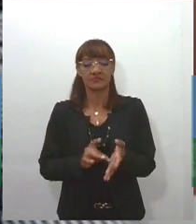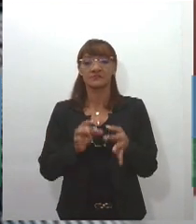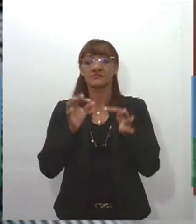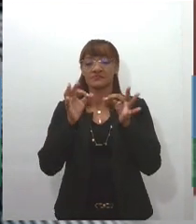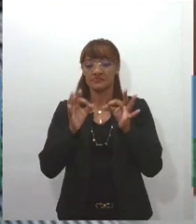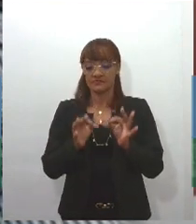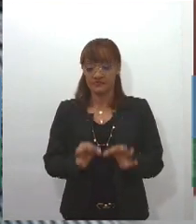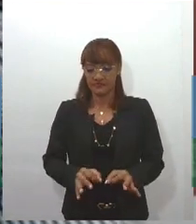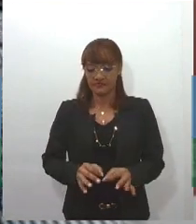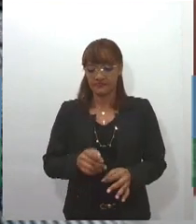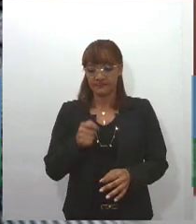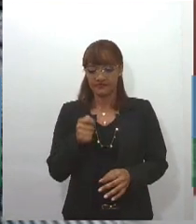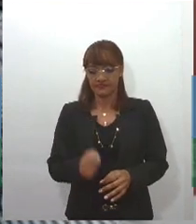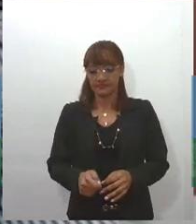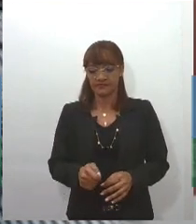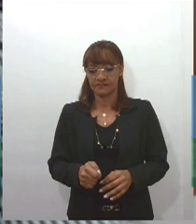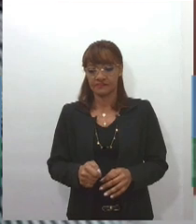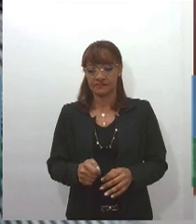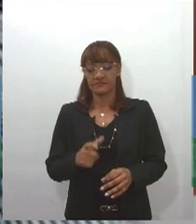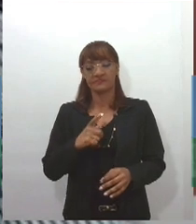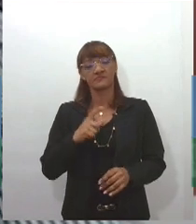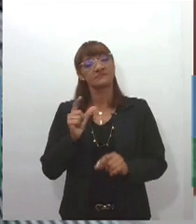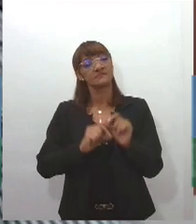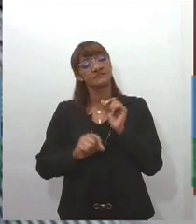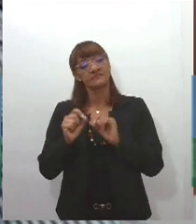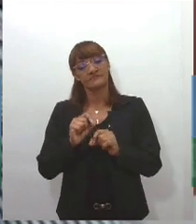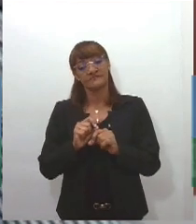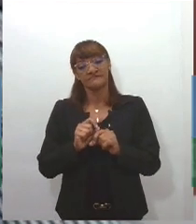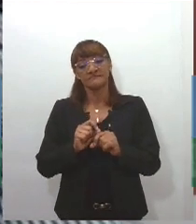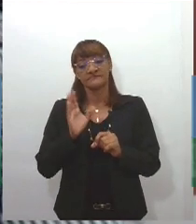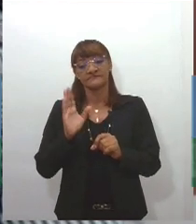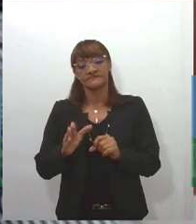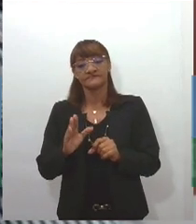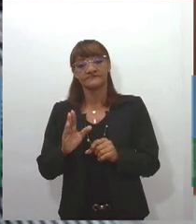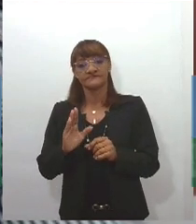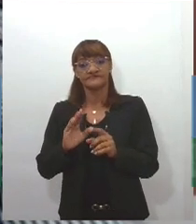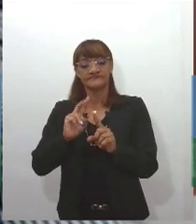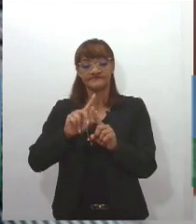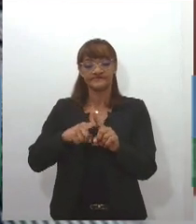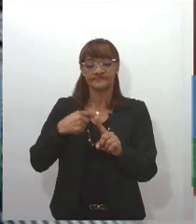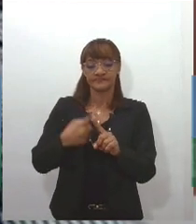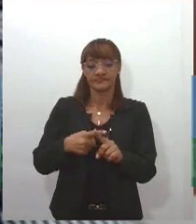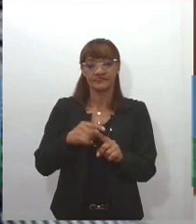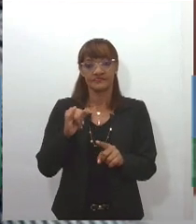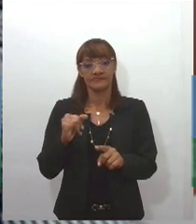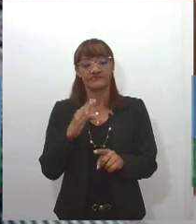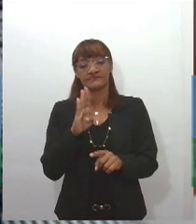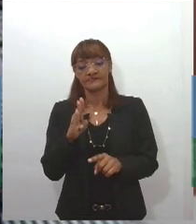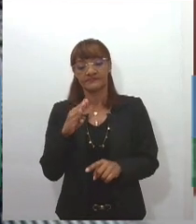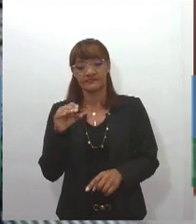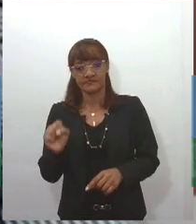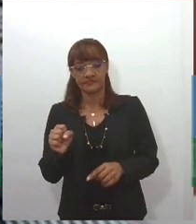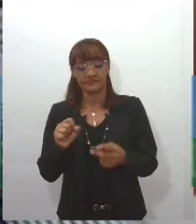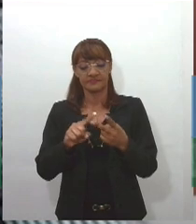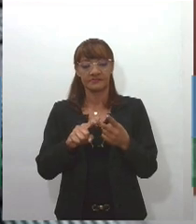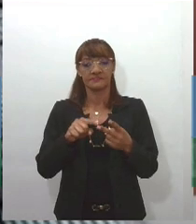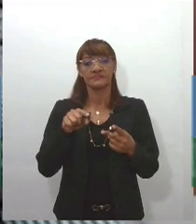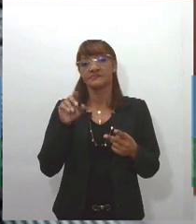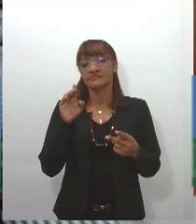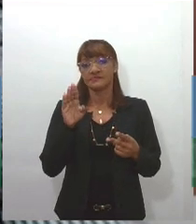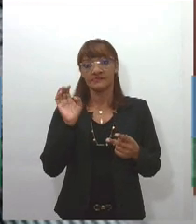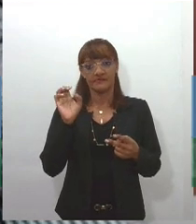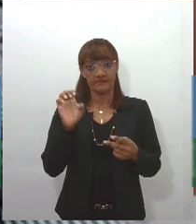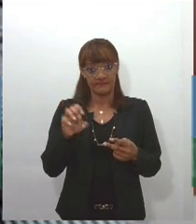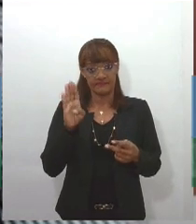acrescida o valor desses bens que já são tributados com o ibs e o CBS então ele vai incidir sobre todos